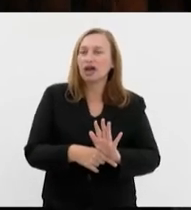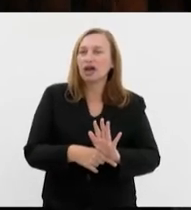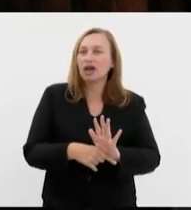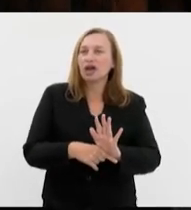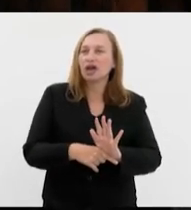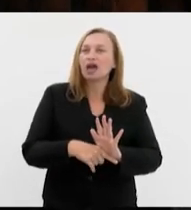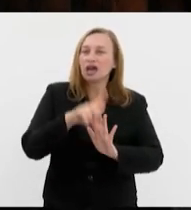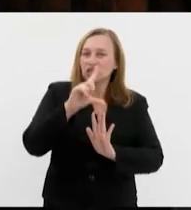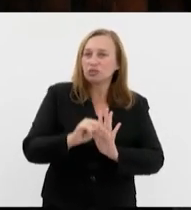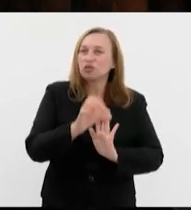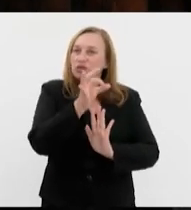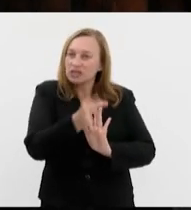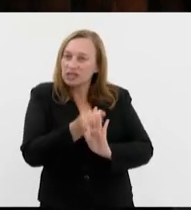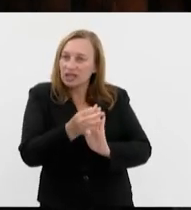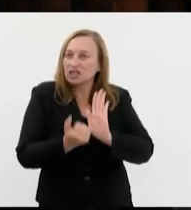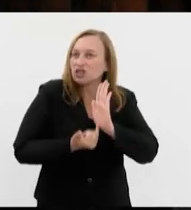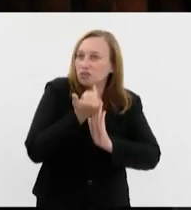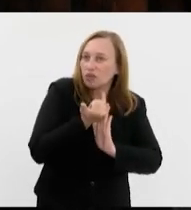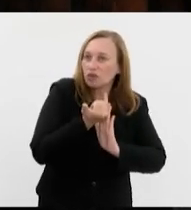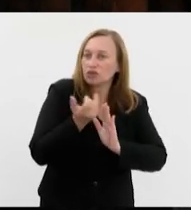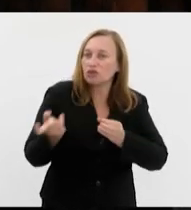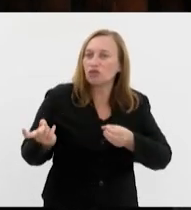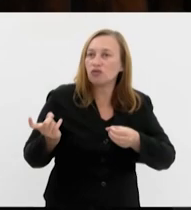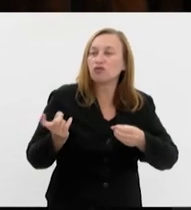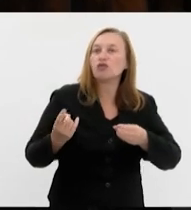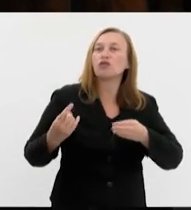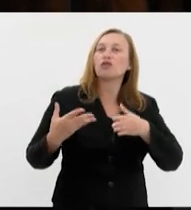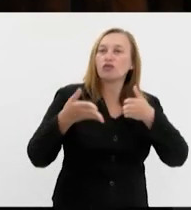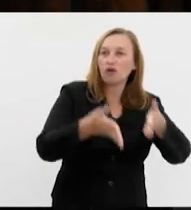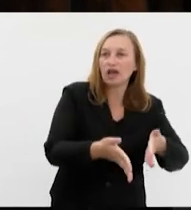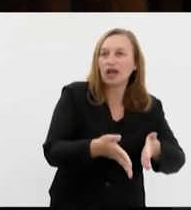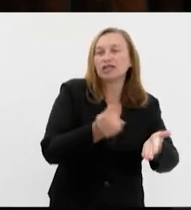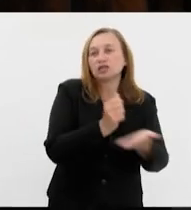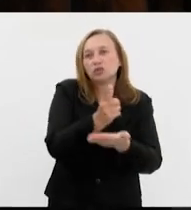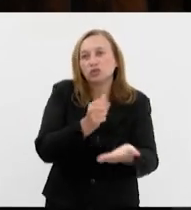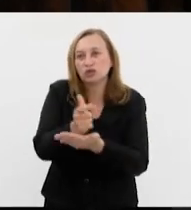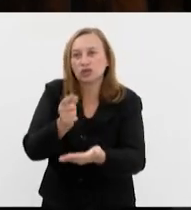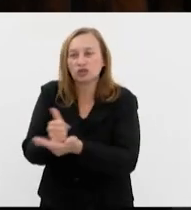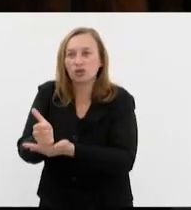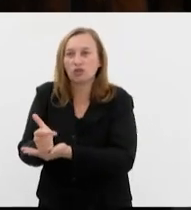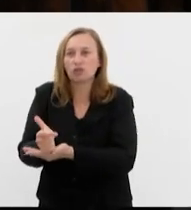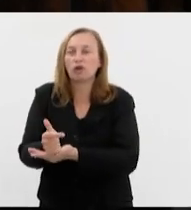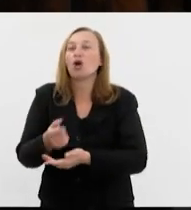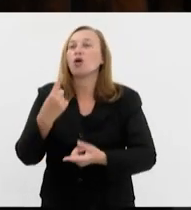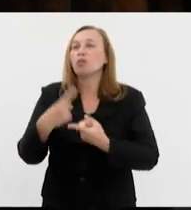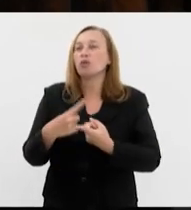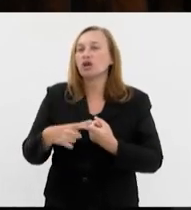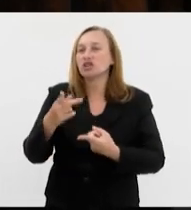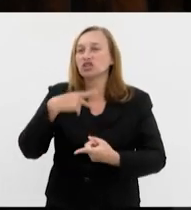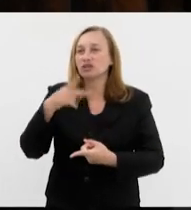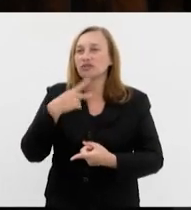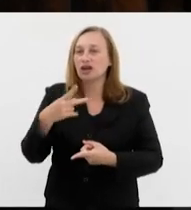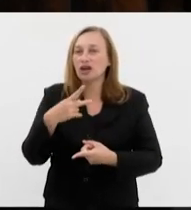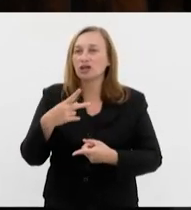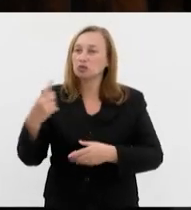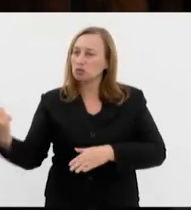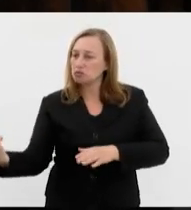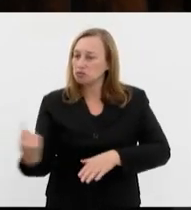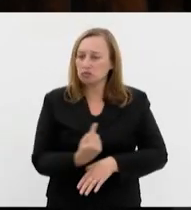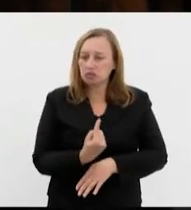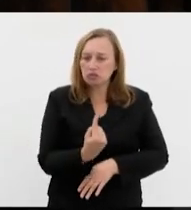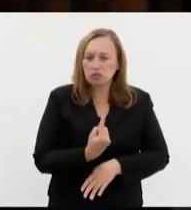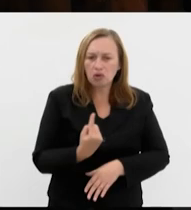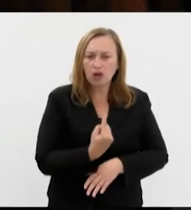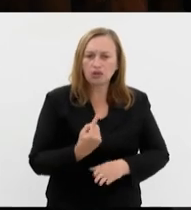de impostos que são voltados ao consumo. Por que que a gente então questiona quando um projeto vem para cá isoladamente? Porque